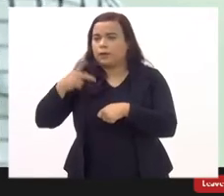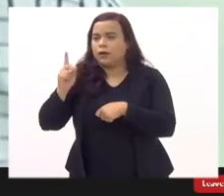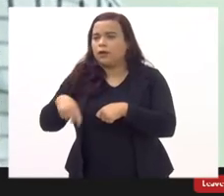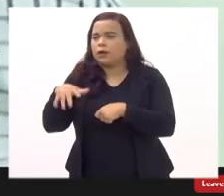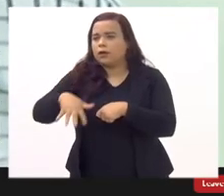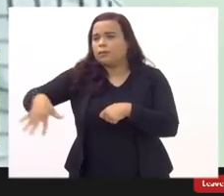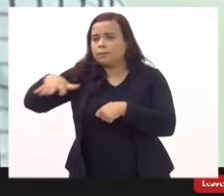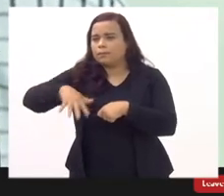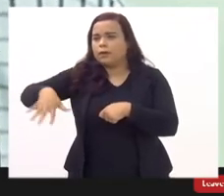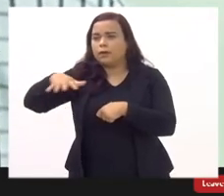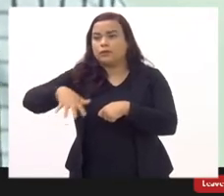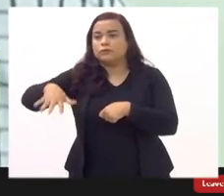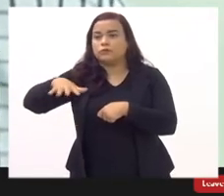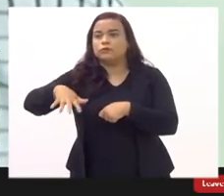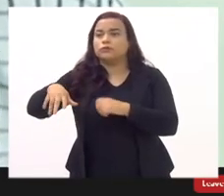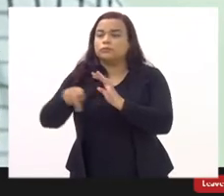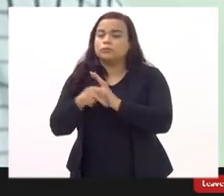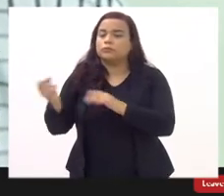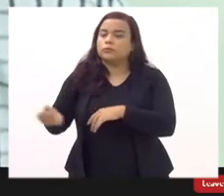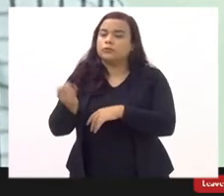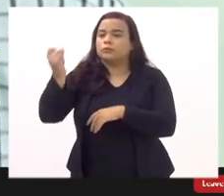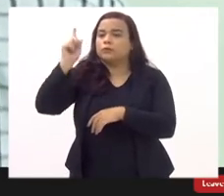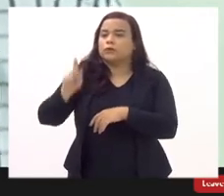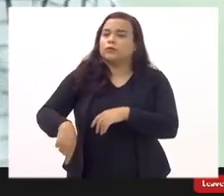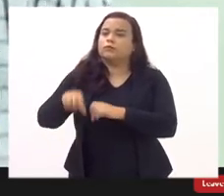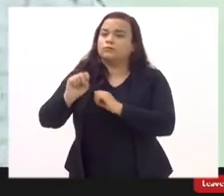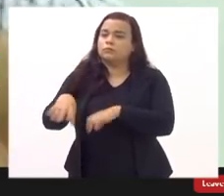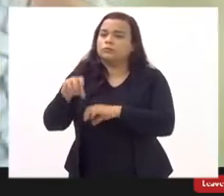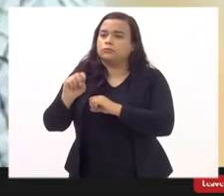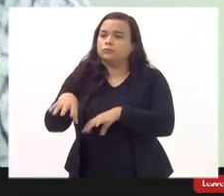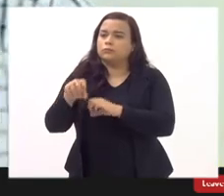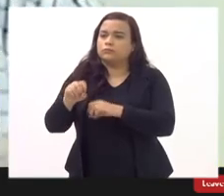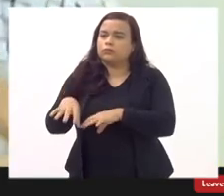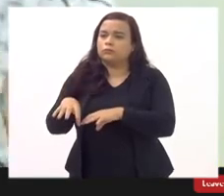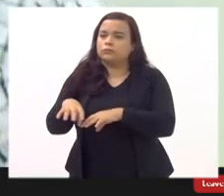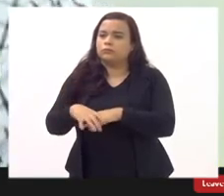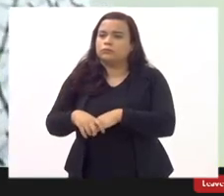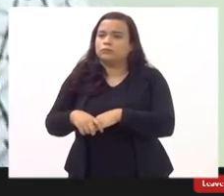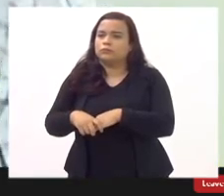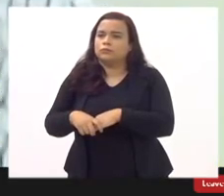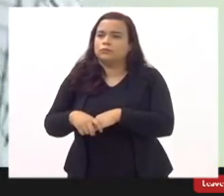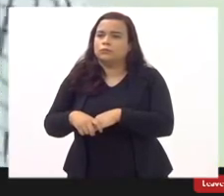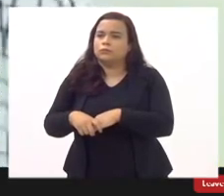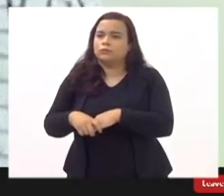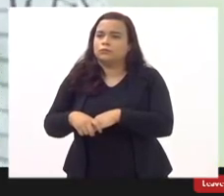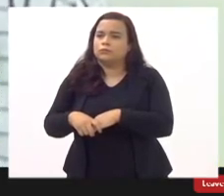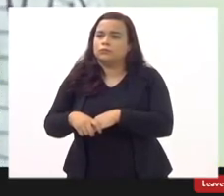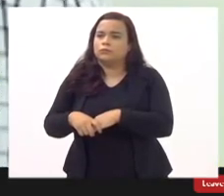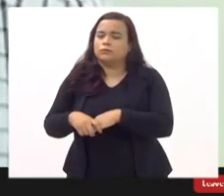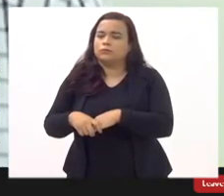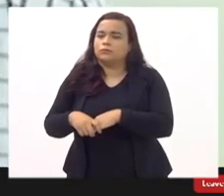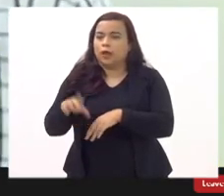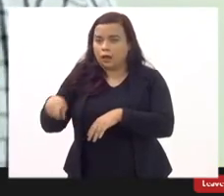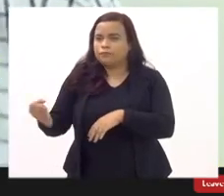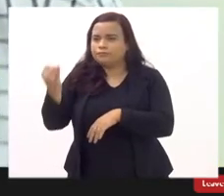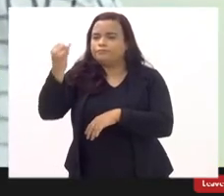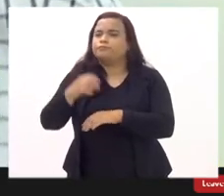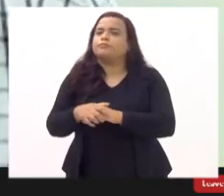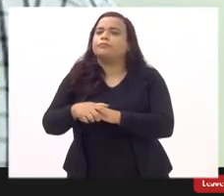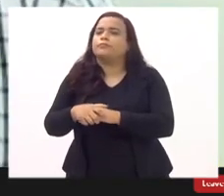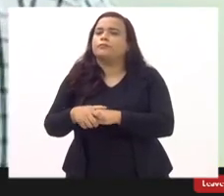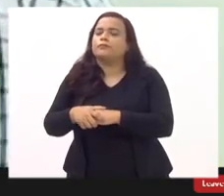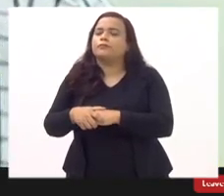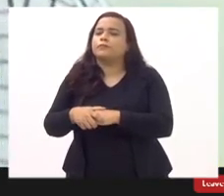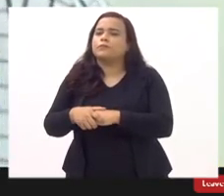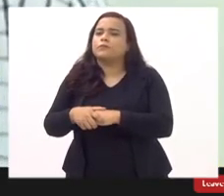parte da educação é fundamental. Né? Fundamental não como outras coisas, é essencial, vamos dizer assim,